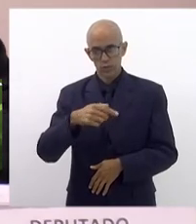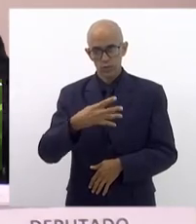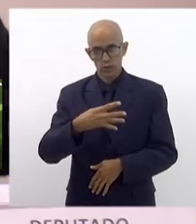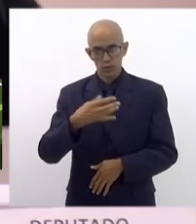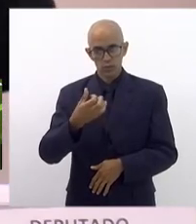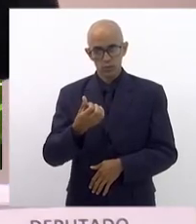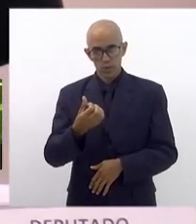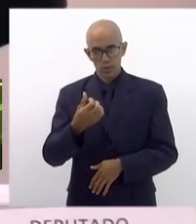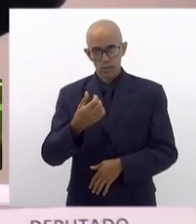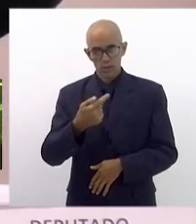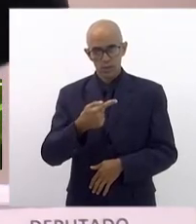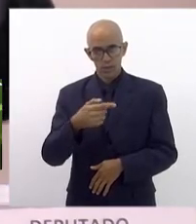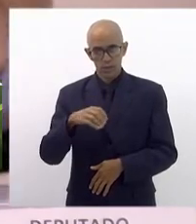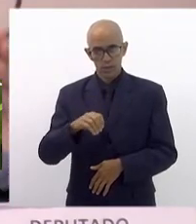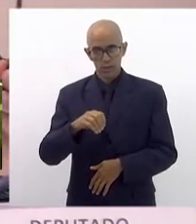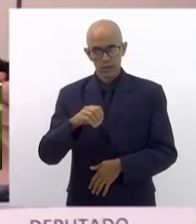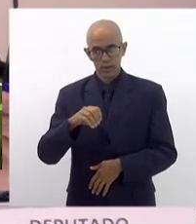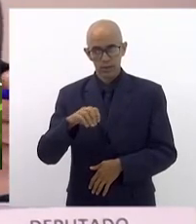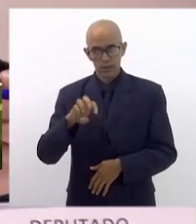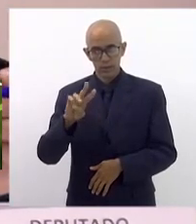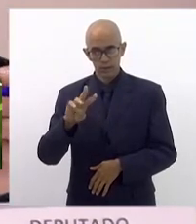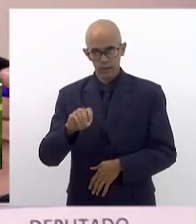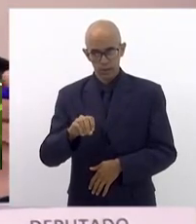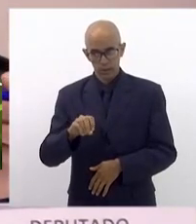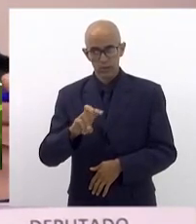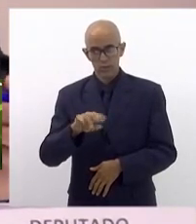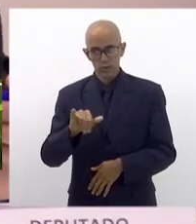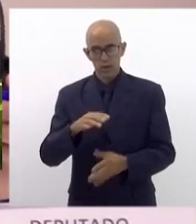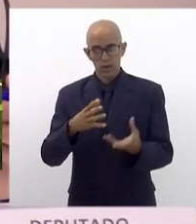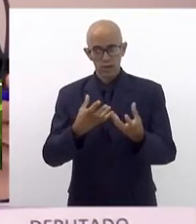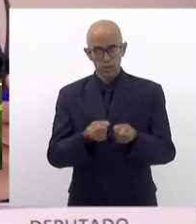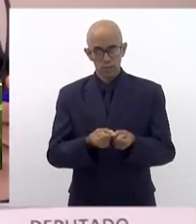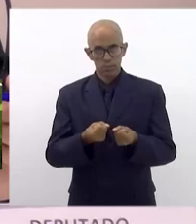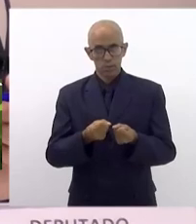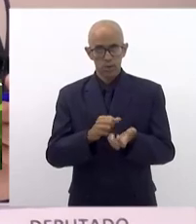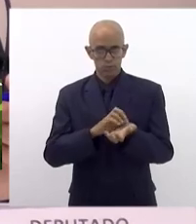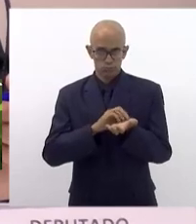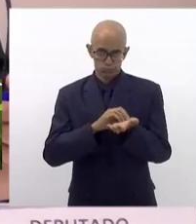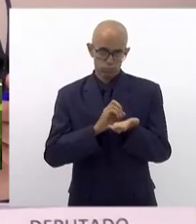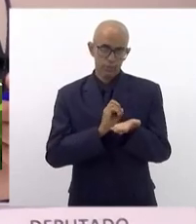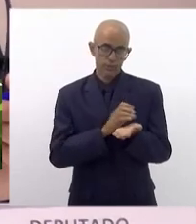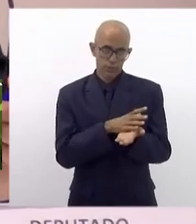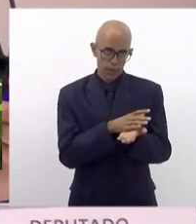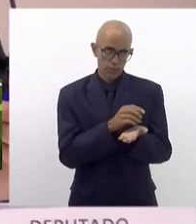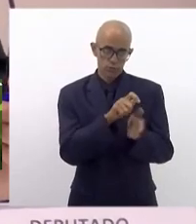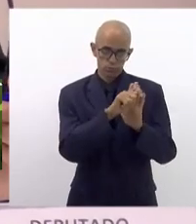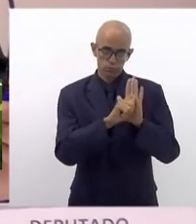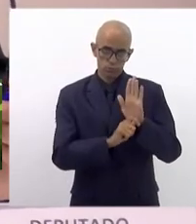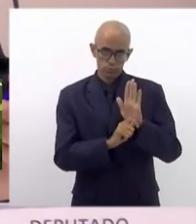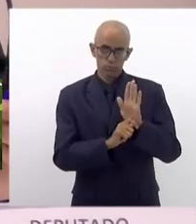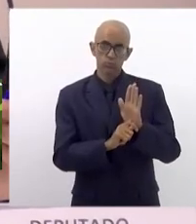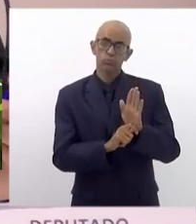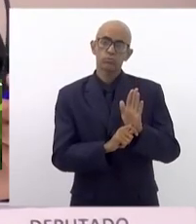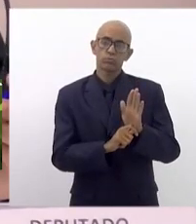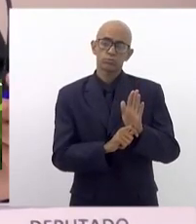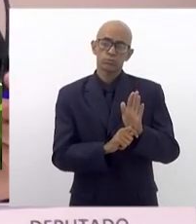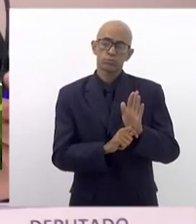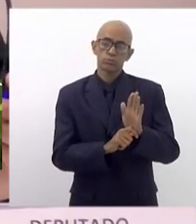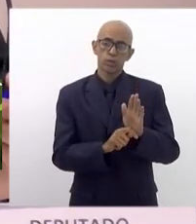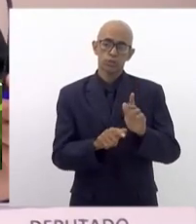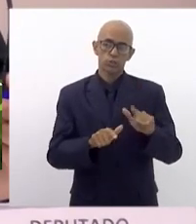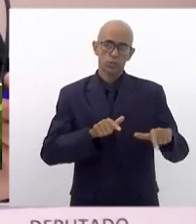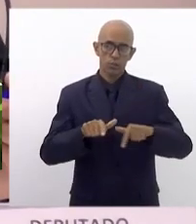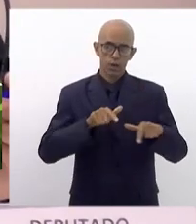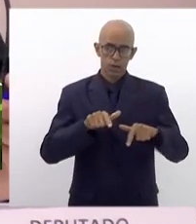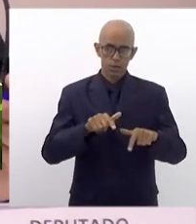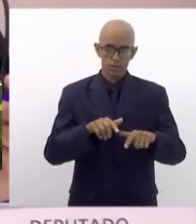219-9746-7030, nós vamos receber sugestões por escrito e vamos trabalhar de novo o substitutivo. E quando a nova